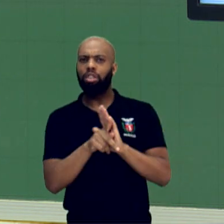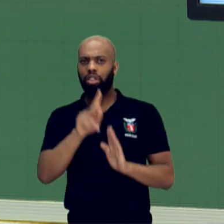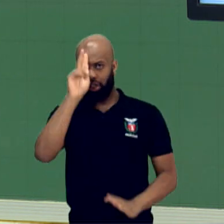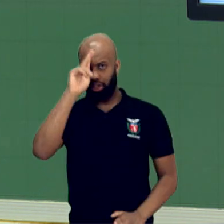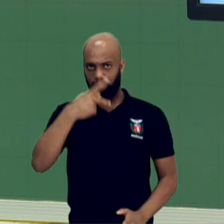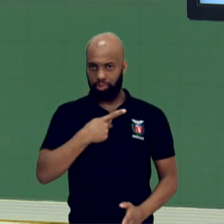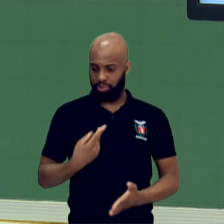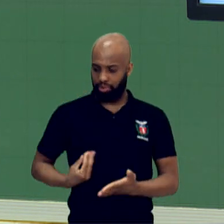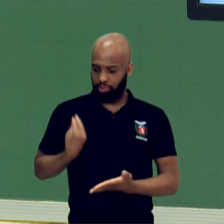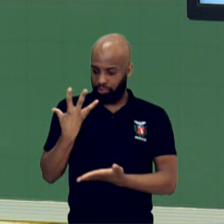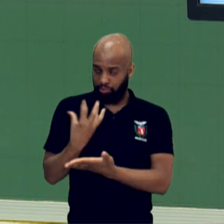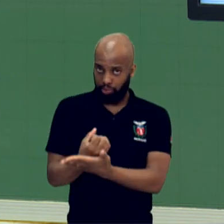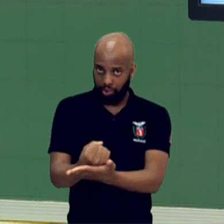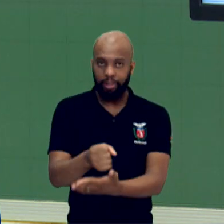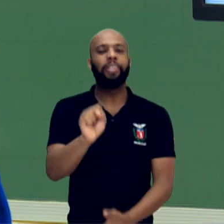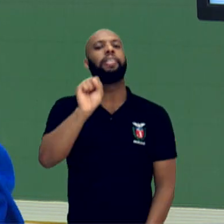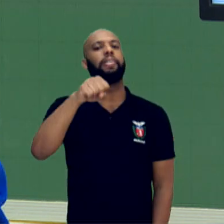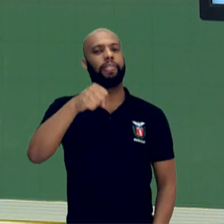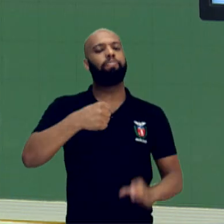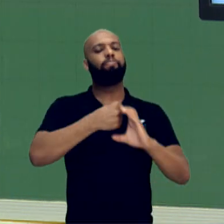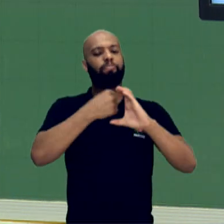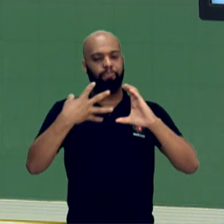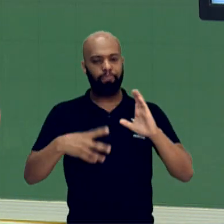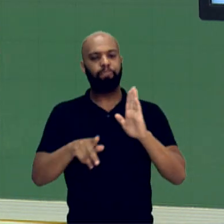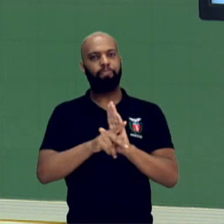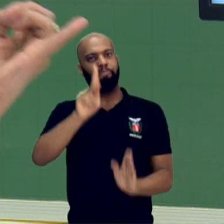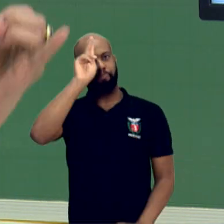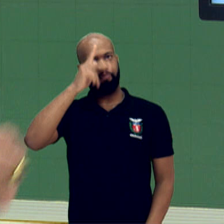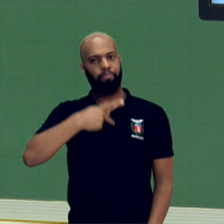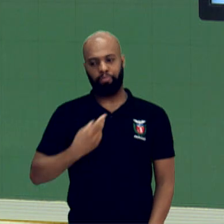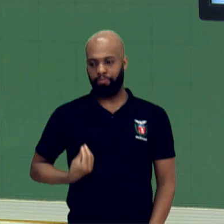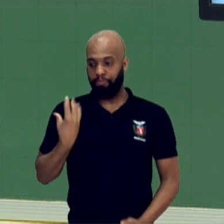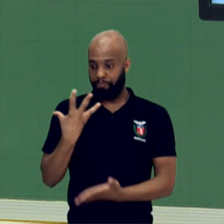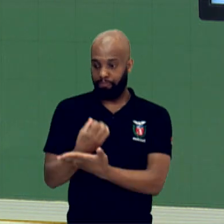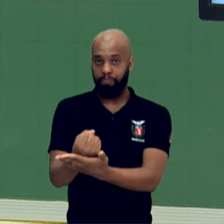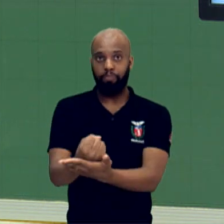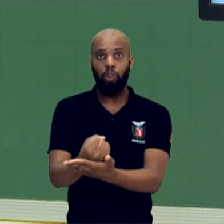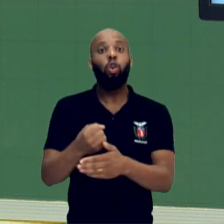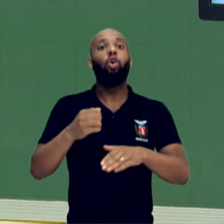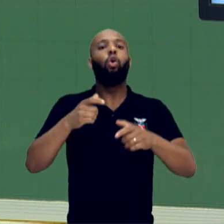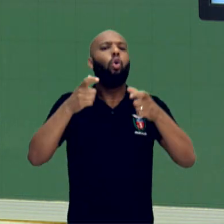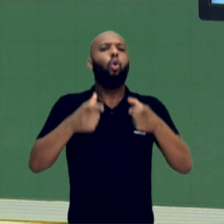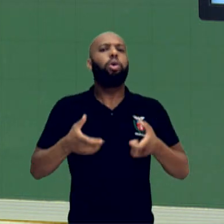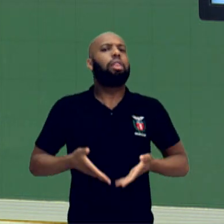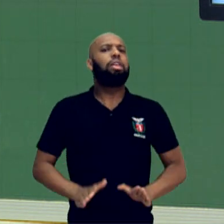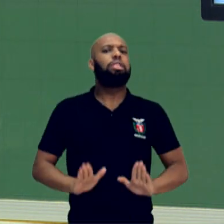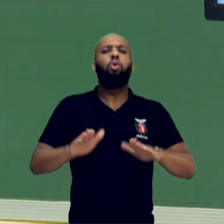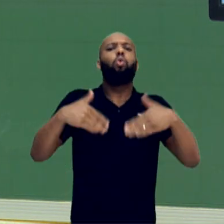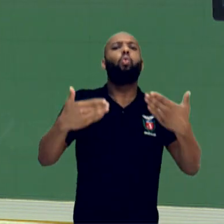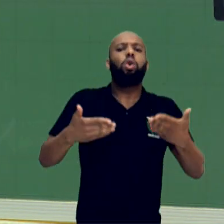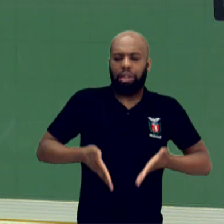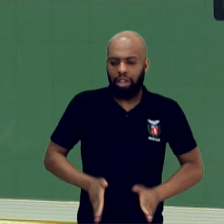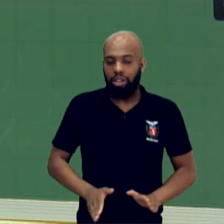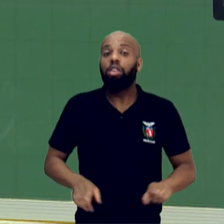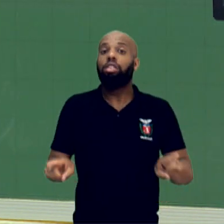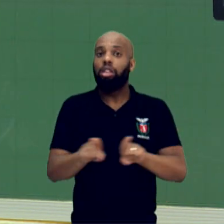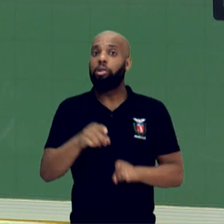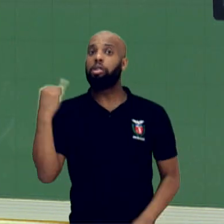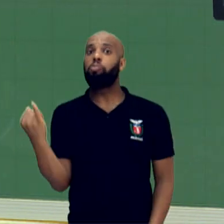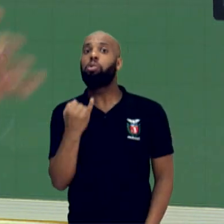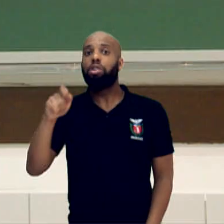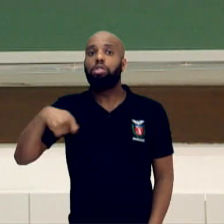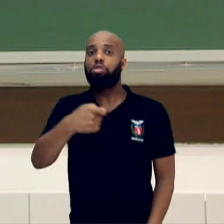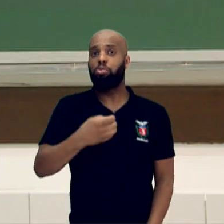autobiografia? É. Então, tá ok. Aonde ele nasceu, quando ele nasceu e um fato importante da vida